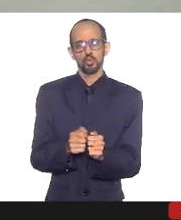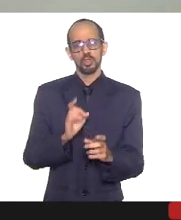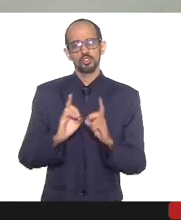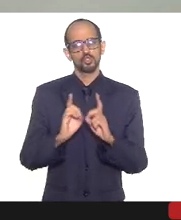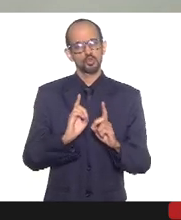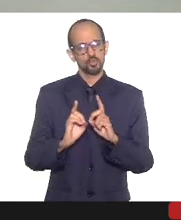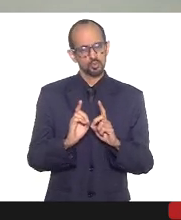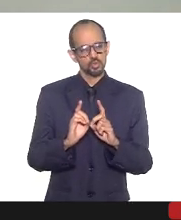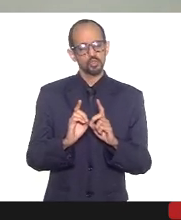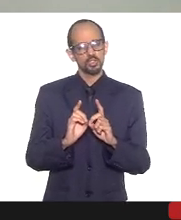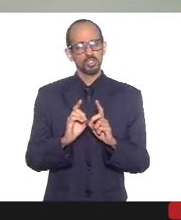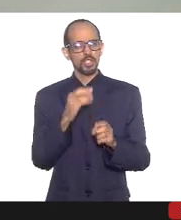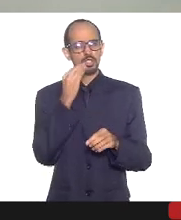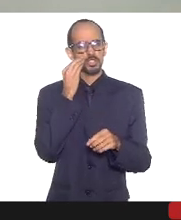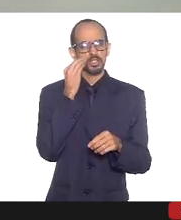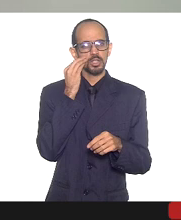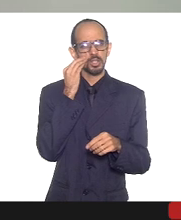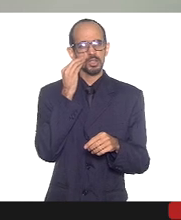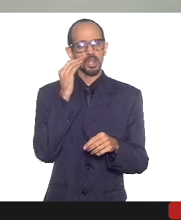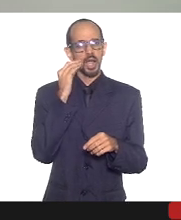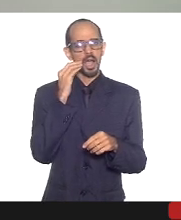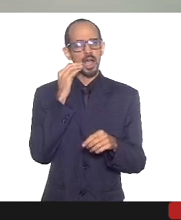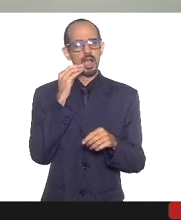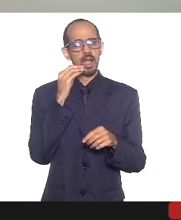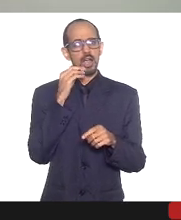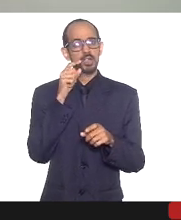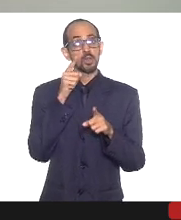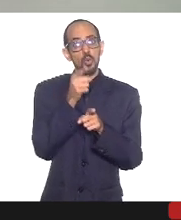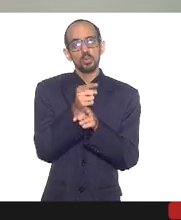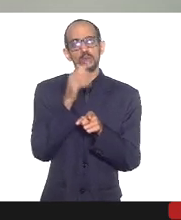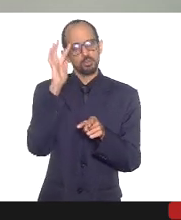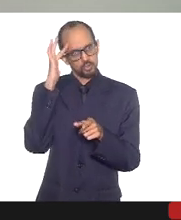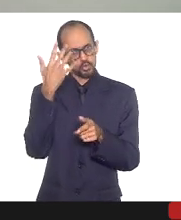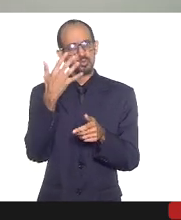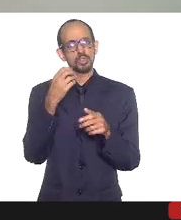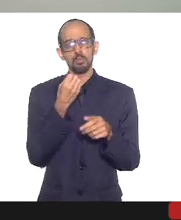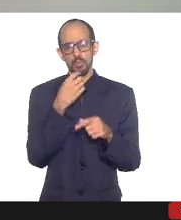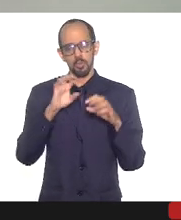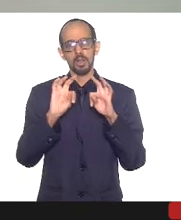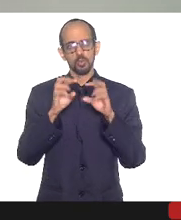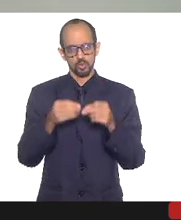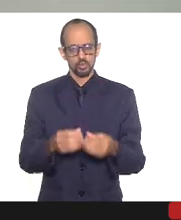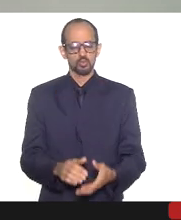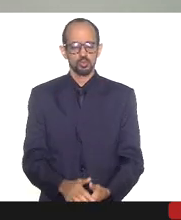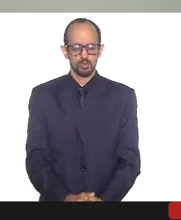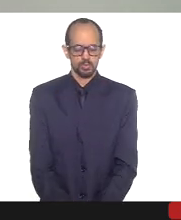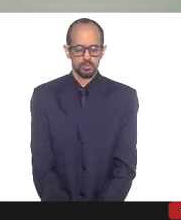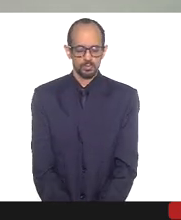chegarmos a um consenso, né, que seja bom para todos.